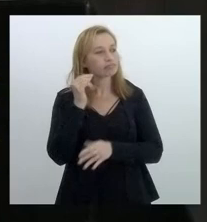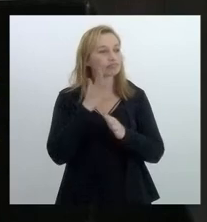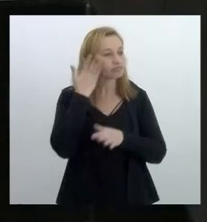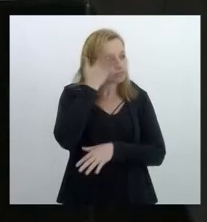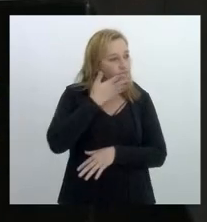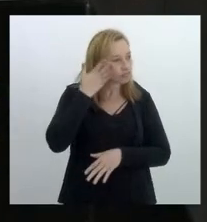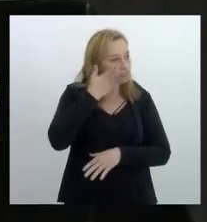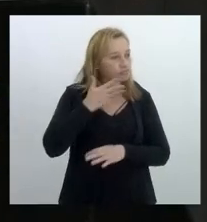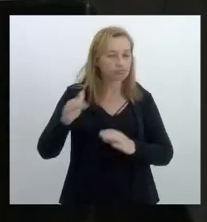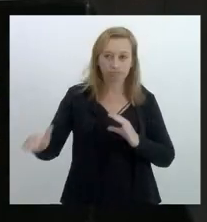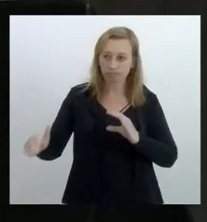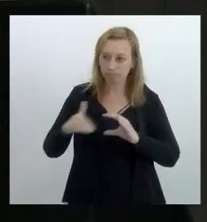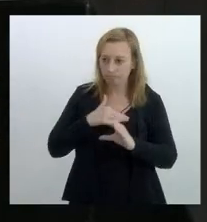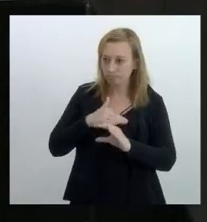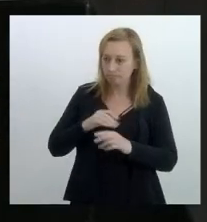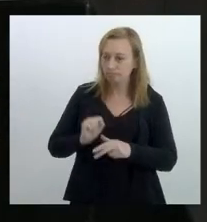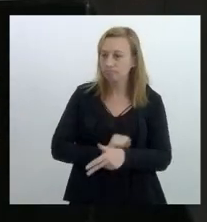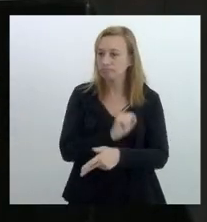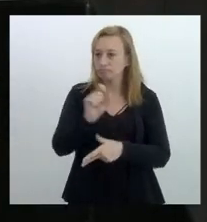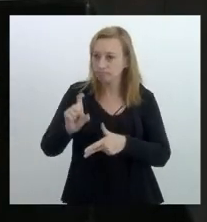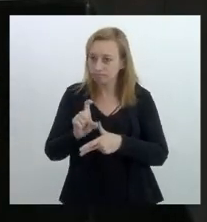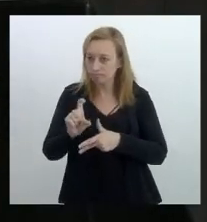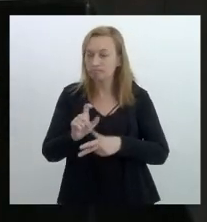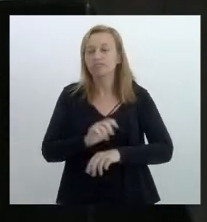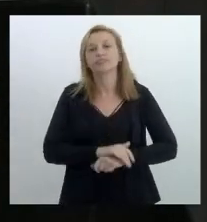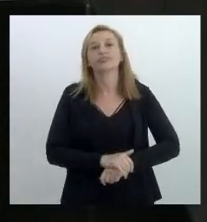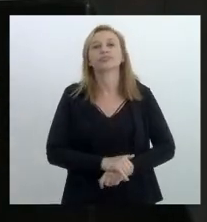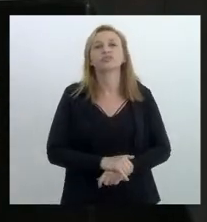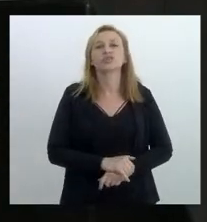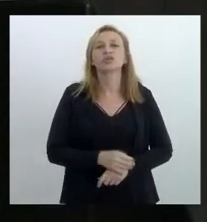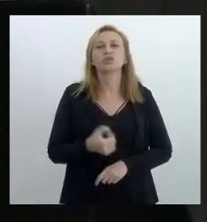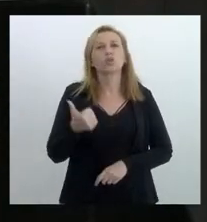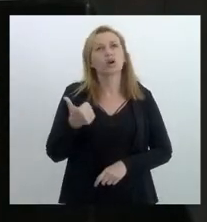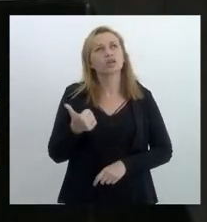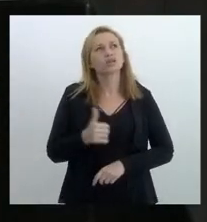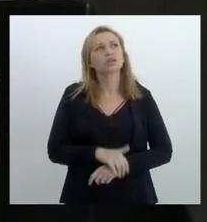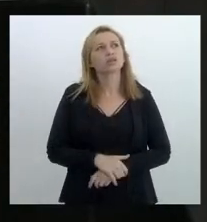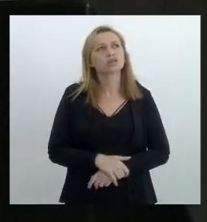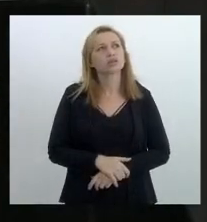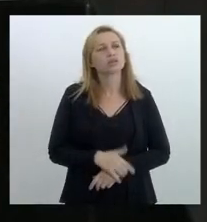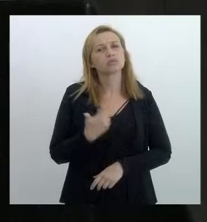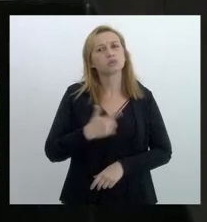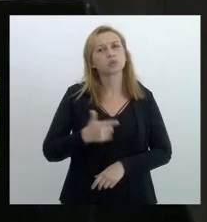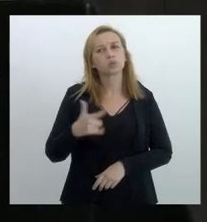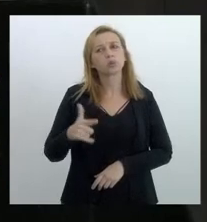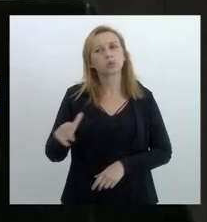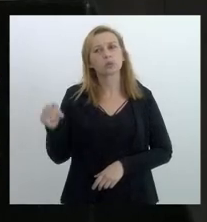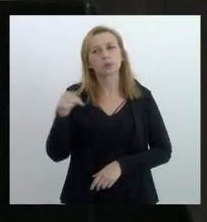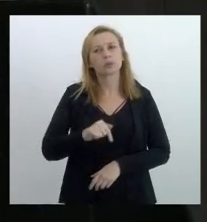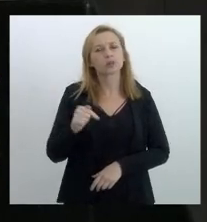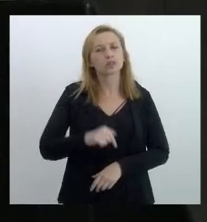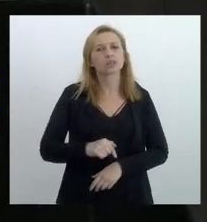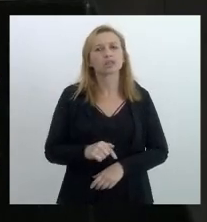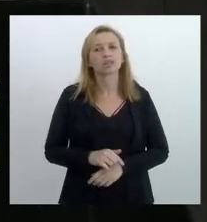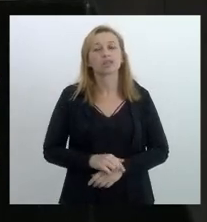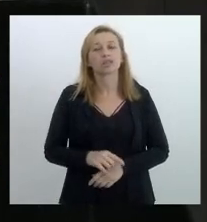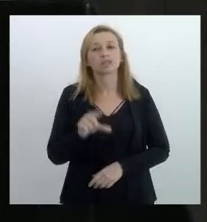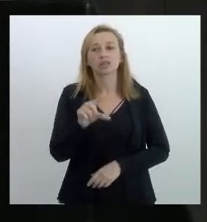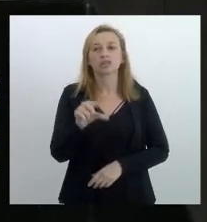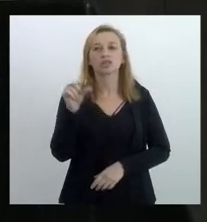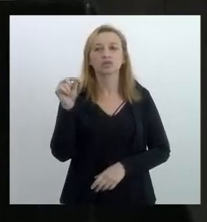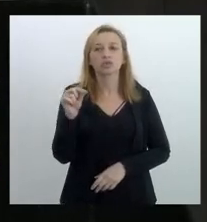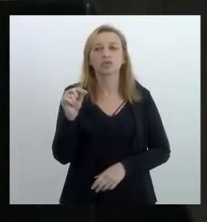mensagens encaminhadas pelo Executivo, é quase que um mantra que é repetido aqui, que as